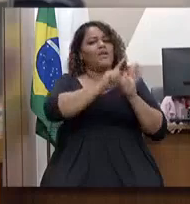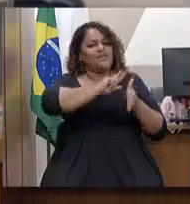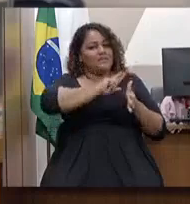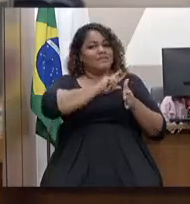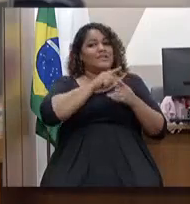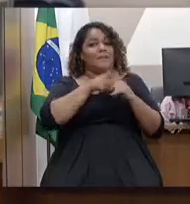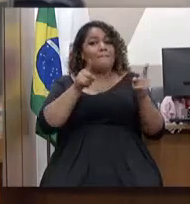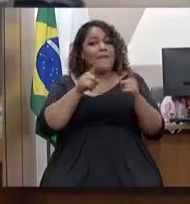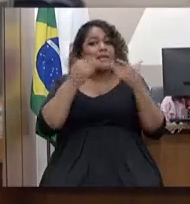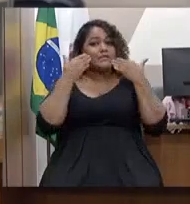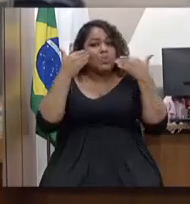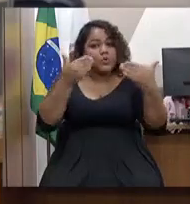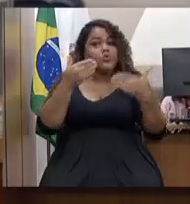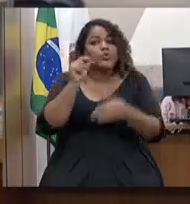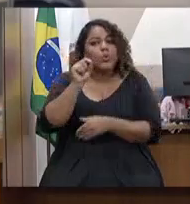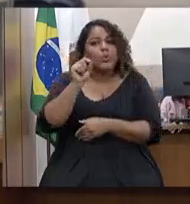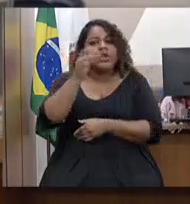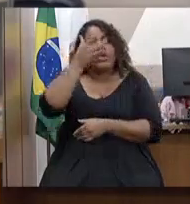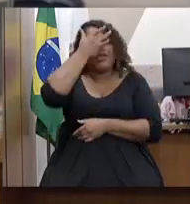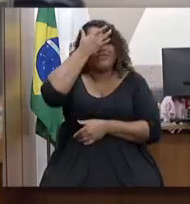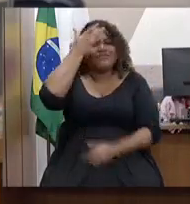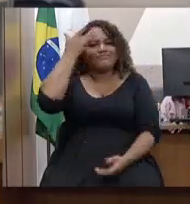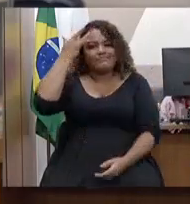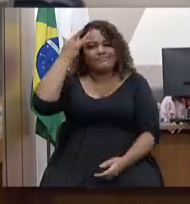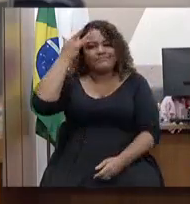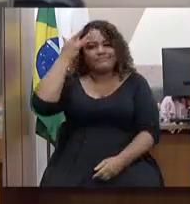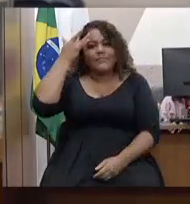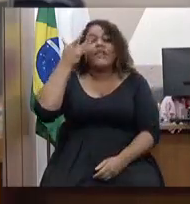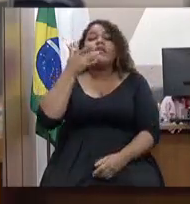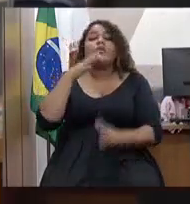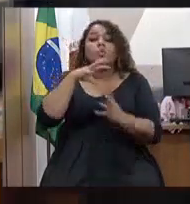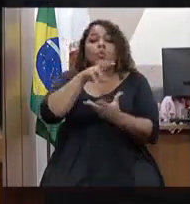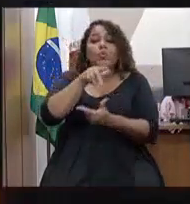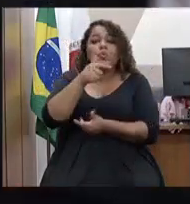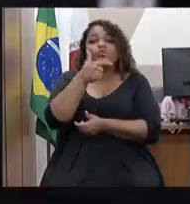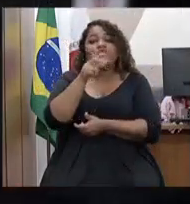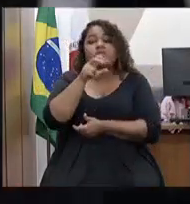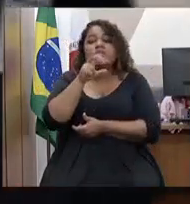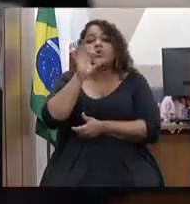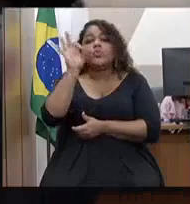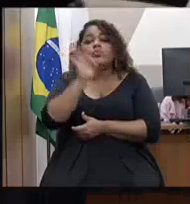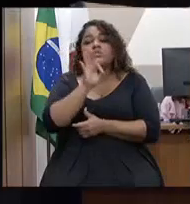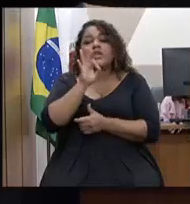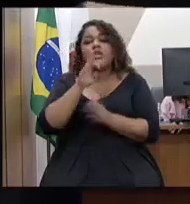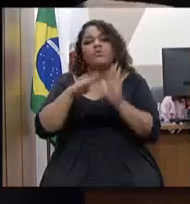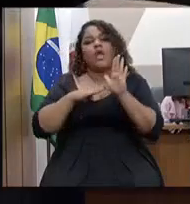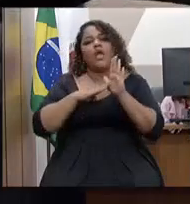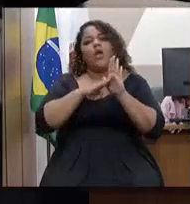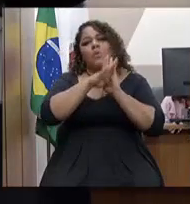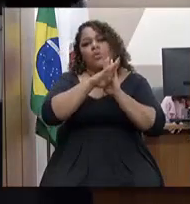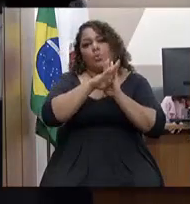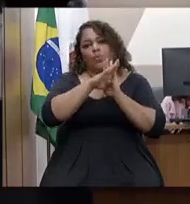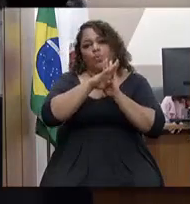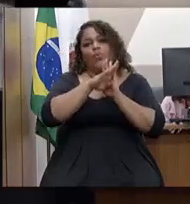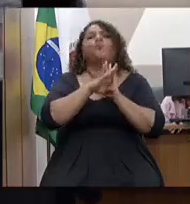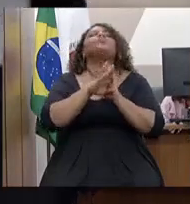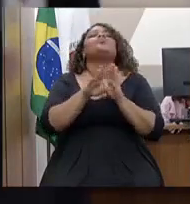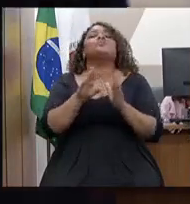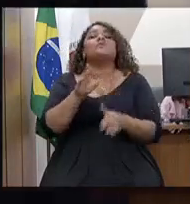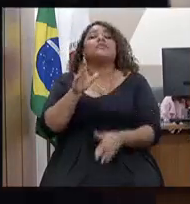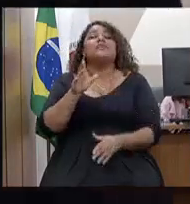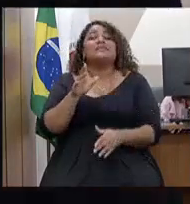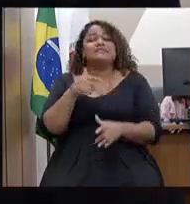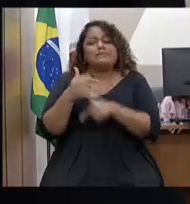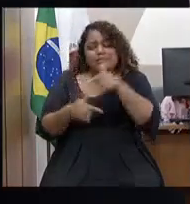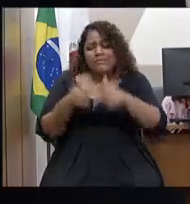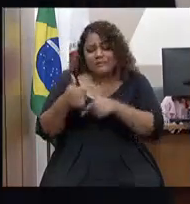depressão aumentar em 20% no mundo as cargas de trabalho pesadas o salários baixos